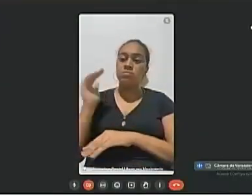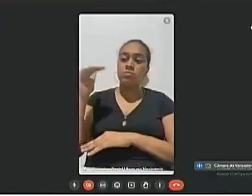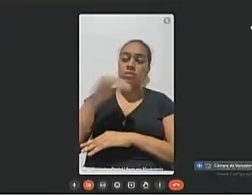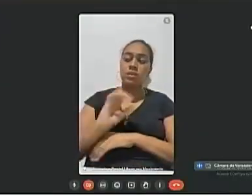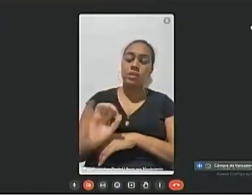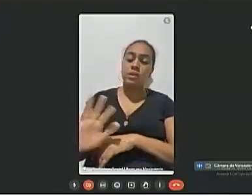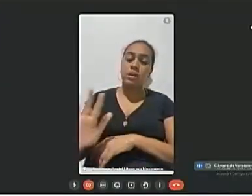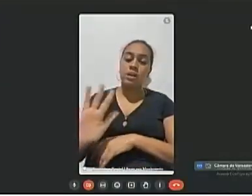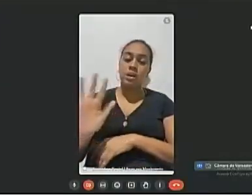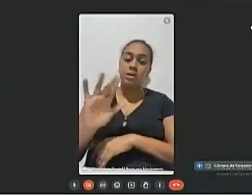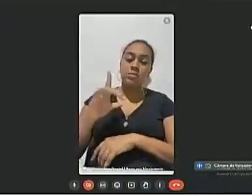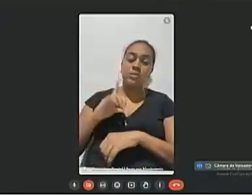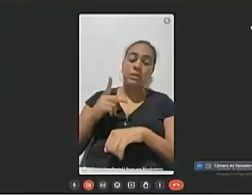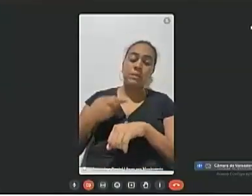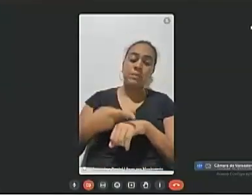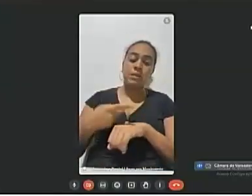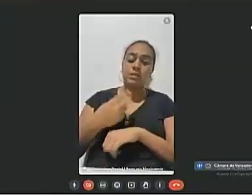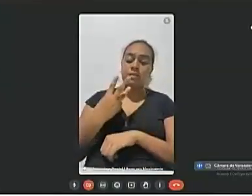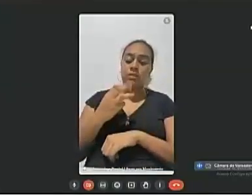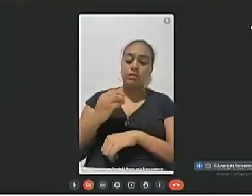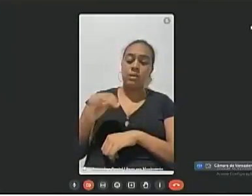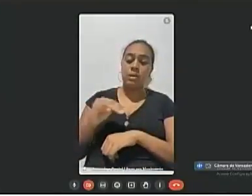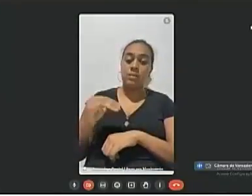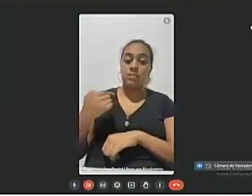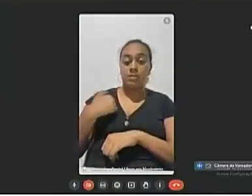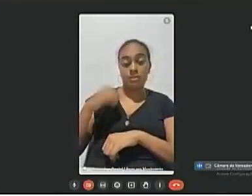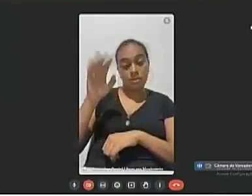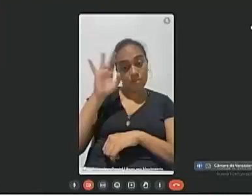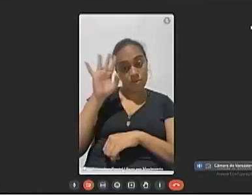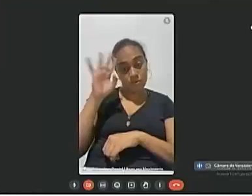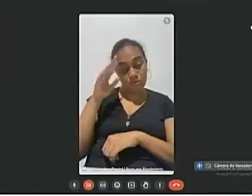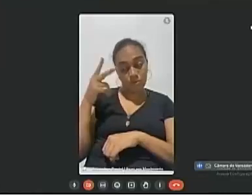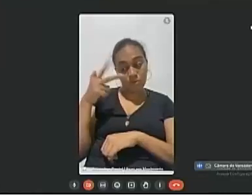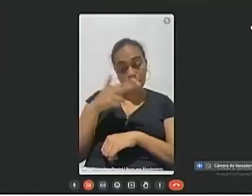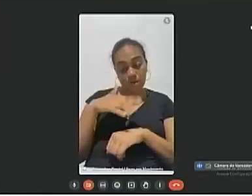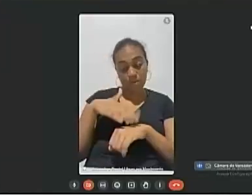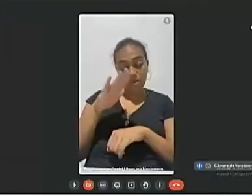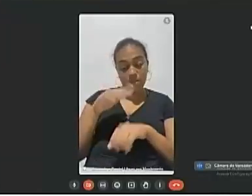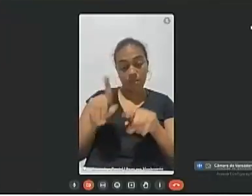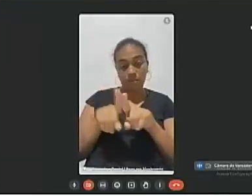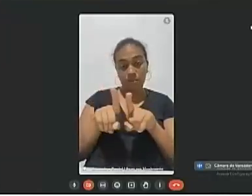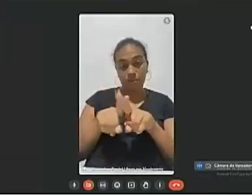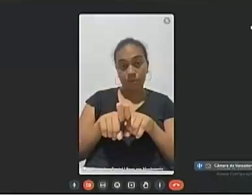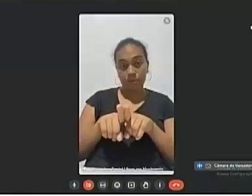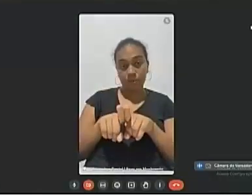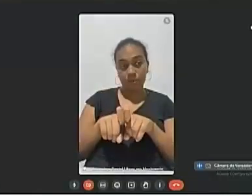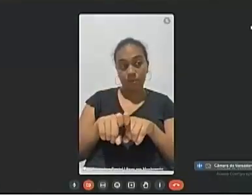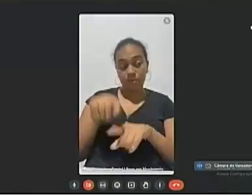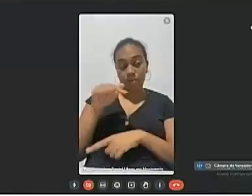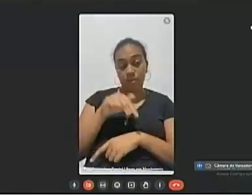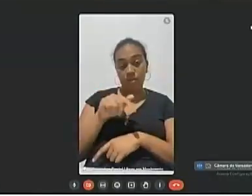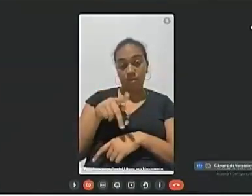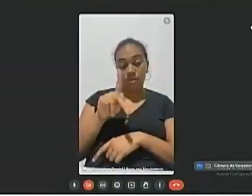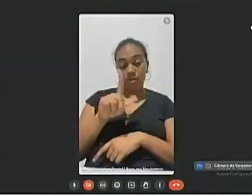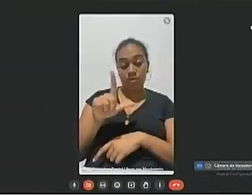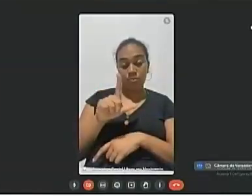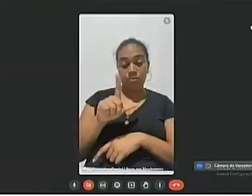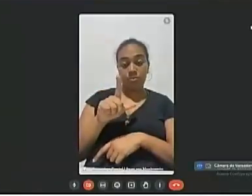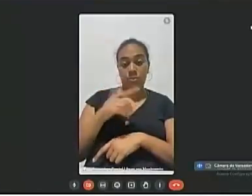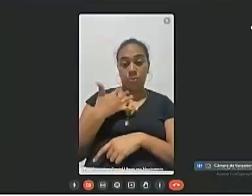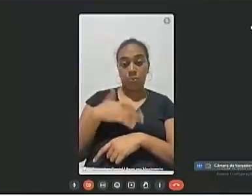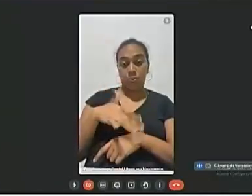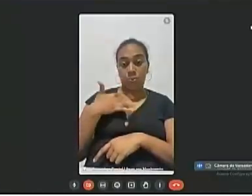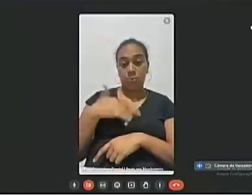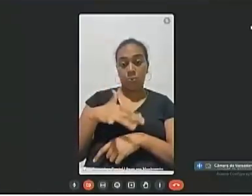vai ter rocha, tem escavações de 30 metros de altura. Nós imaginamos cortar mais aqui embaixo, quando acaba os morros, e fazer 7,8 km de canal.